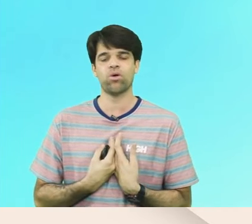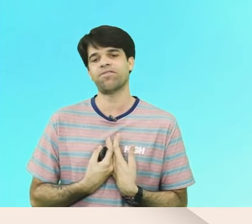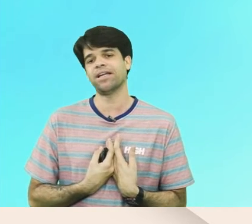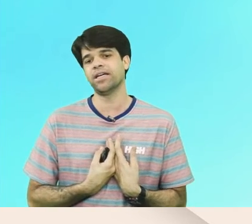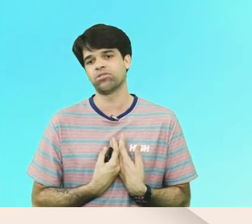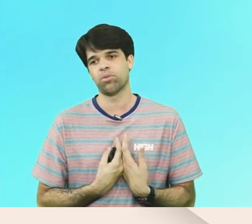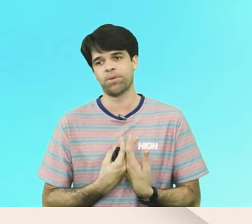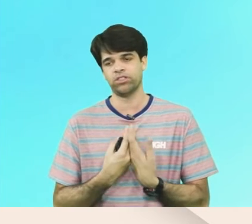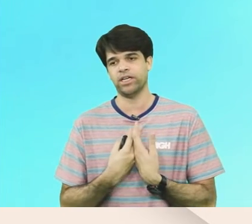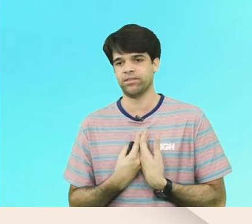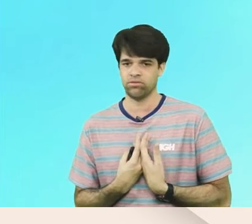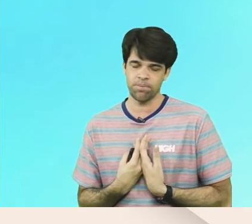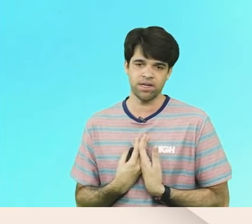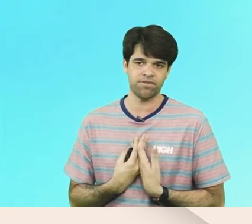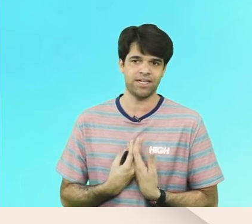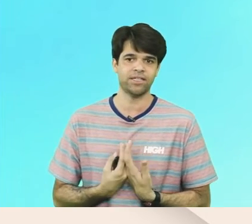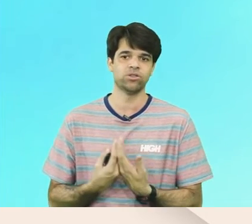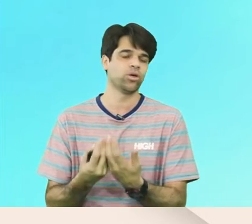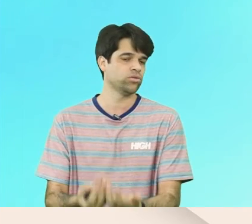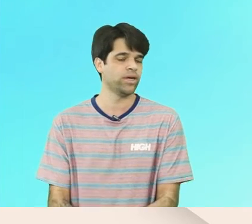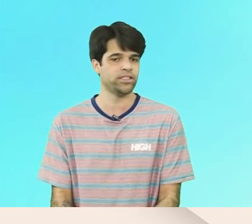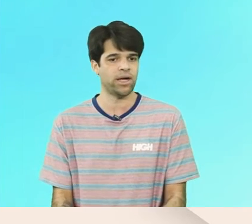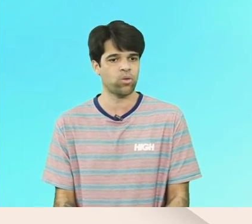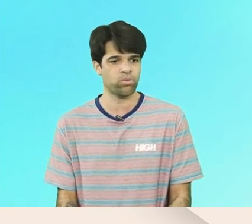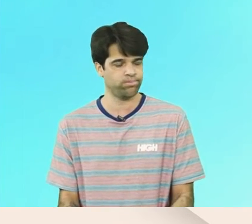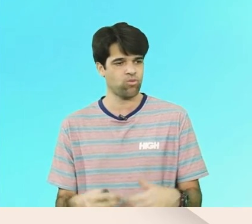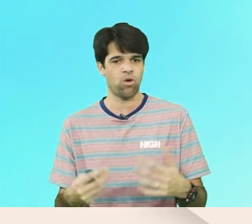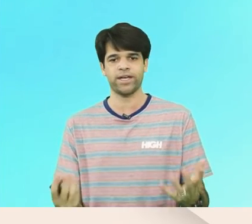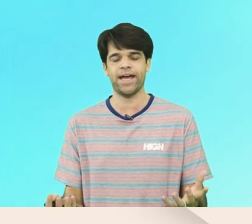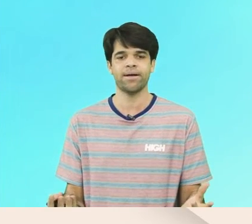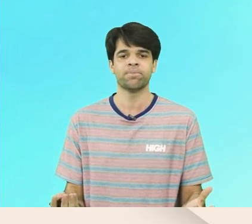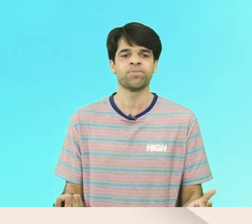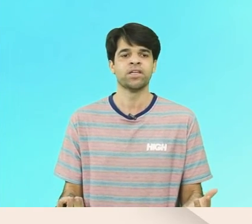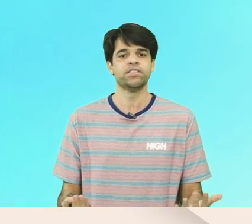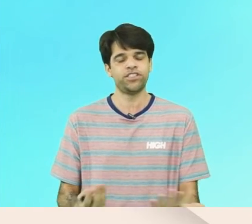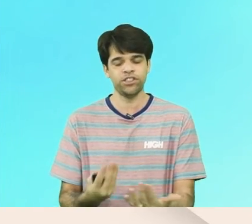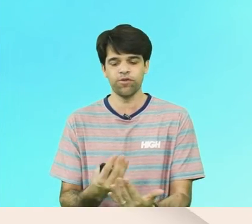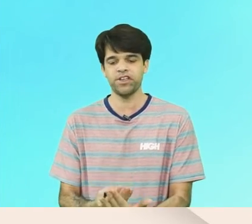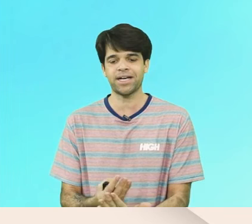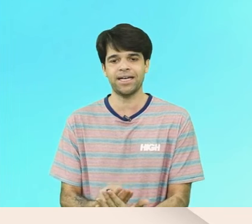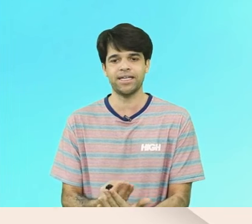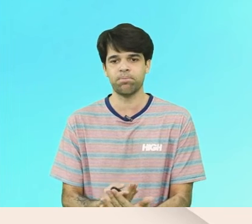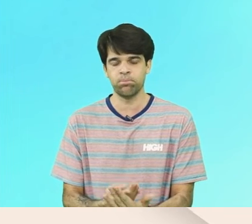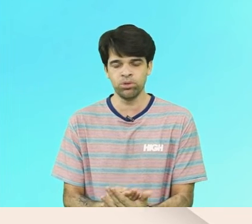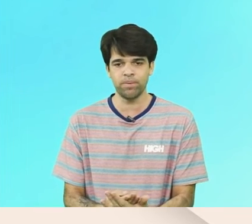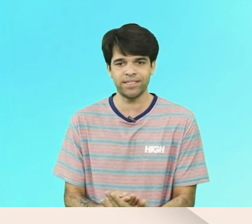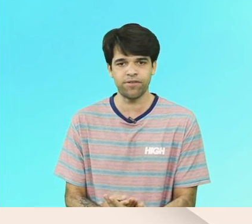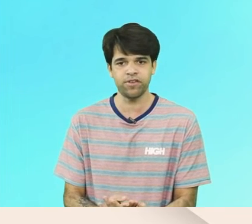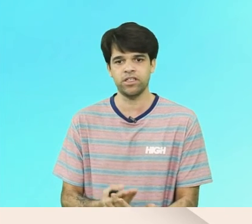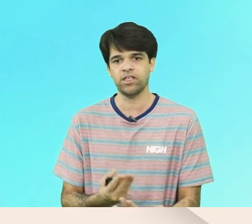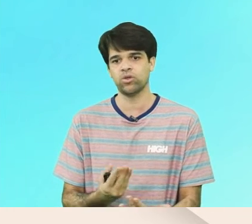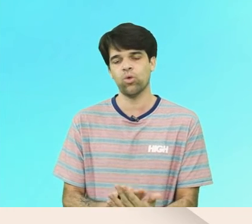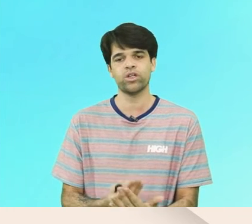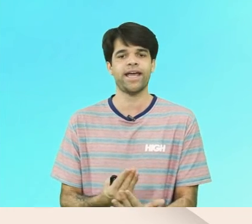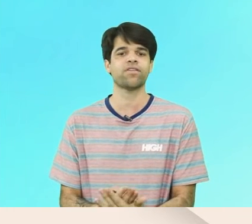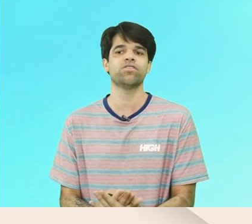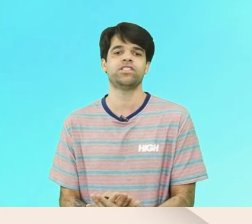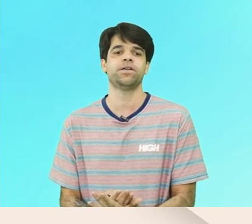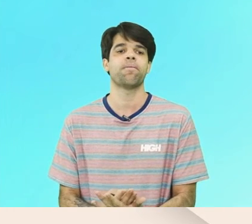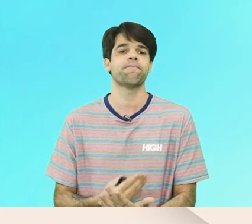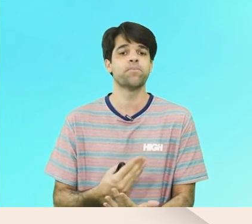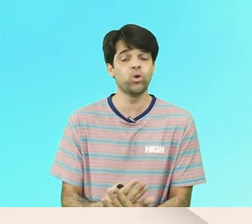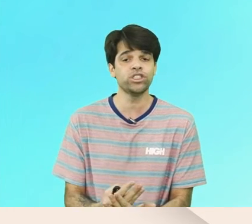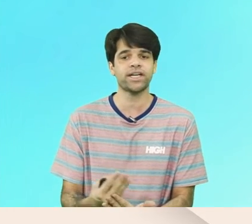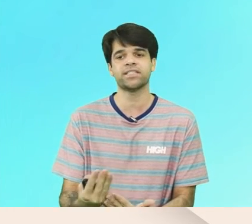se eu estou avaliando o teu projeto numa banca avaliadora, num edital qualquer, se não fica ali muito bem definido o que é